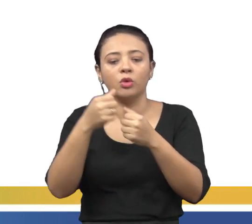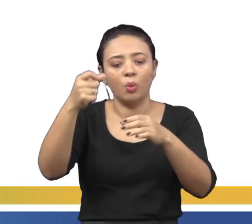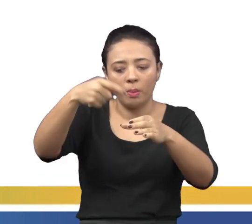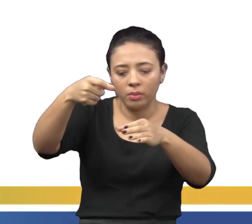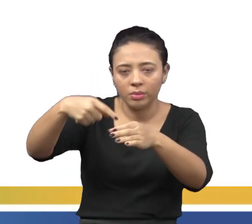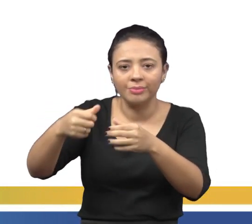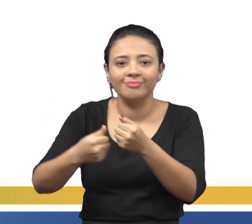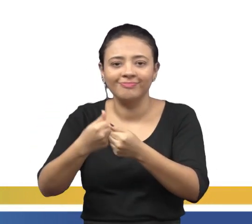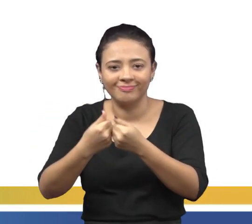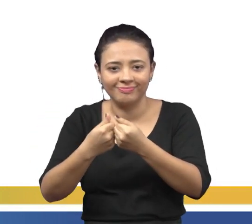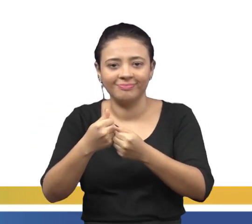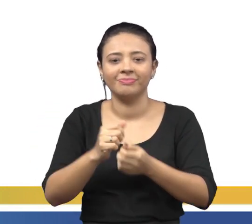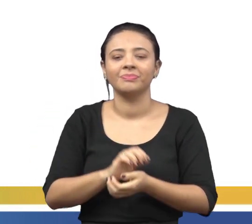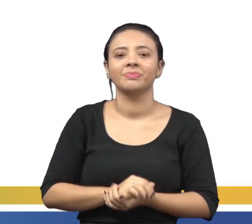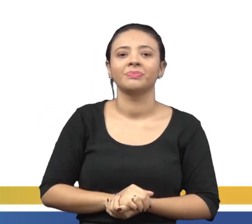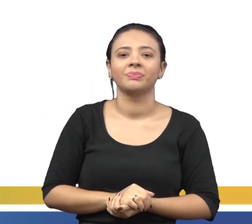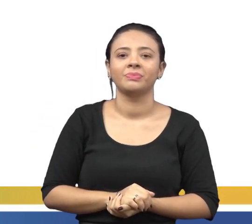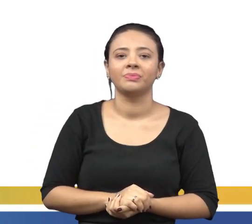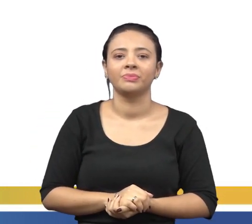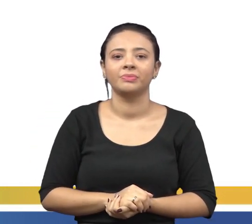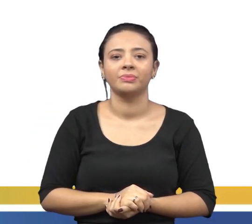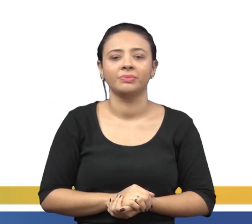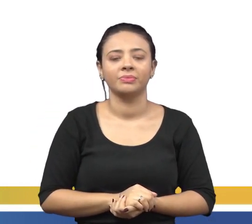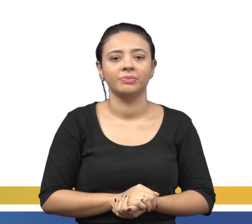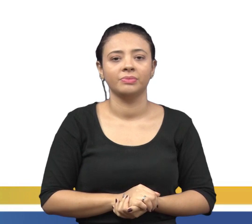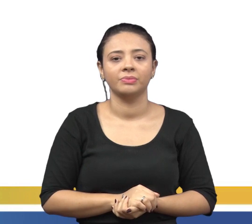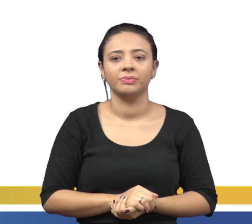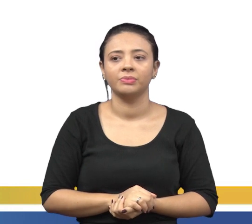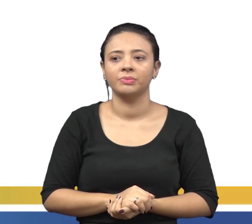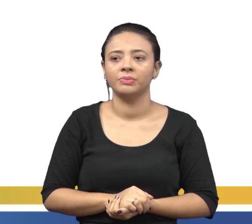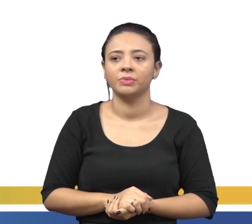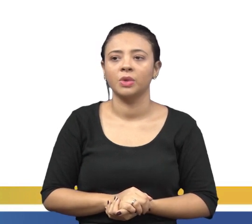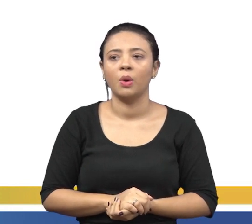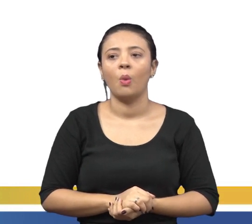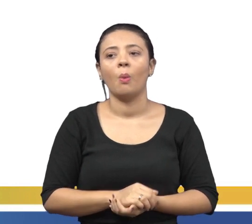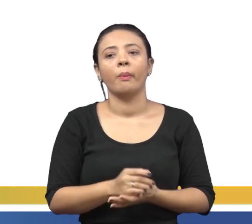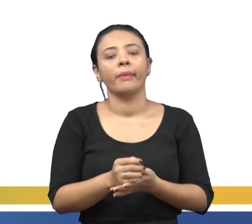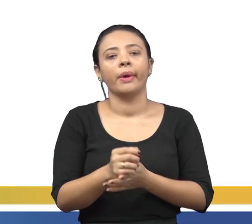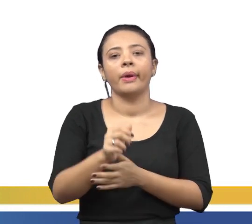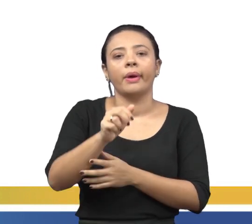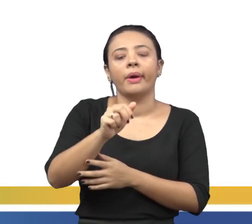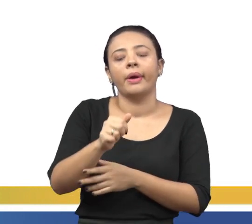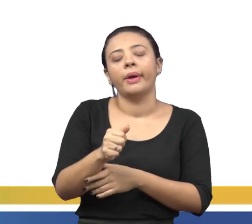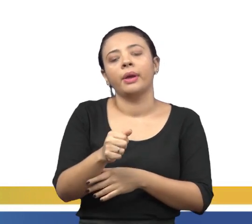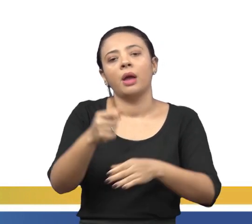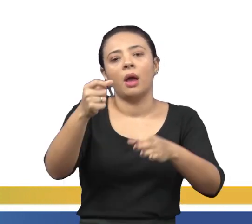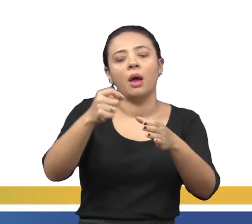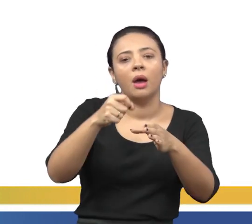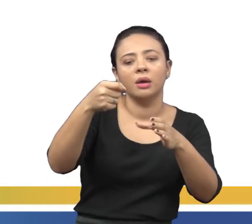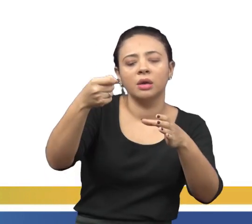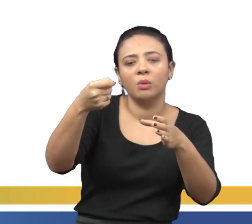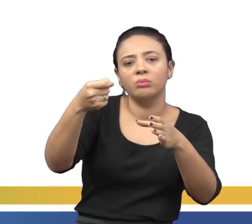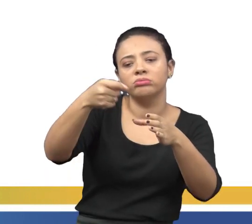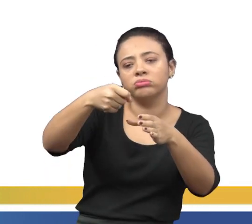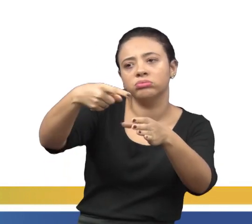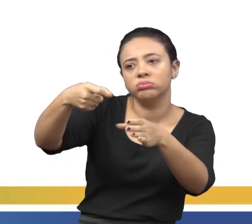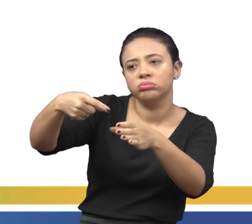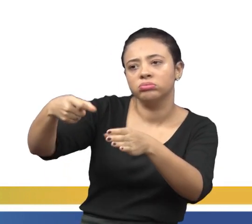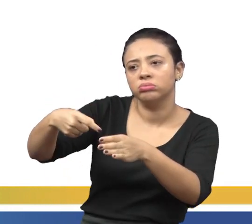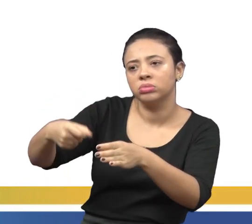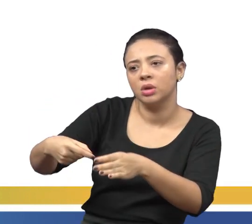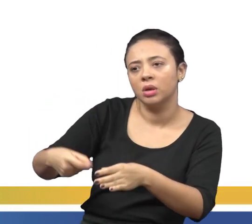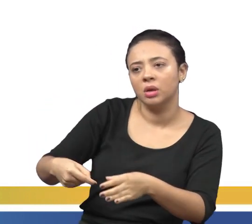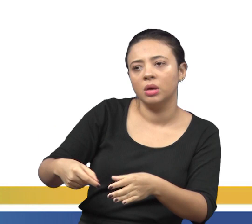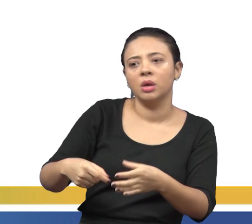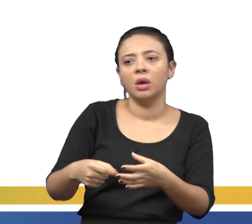arroz, chamada de risicultura, tá? A agricultura extensiva é uma agricultura do gado solto, por exemplo.